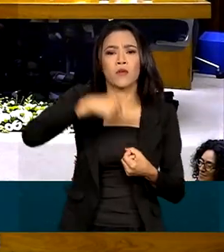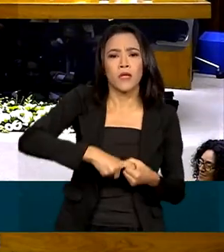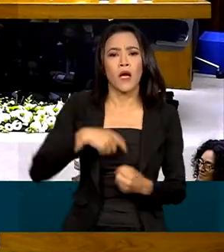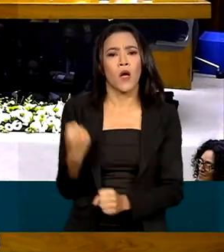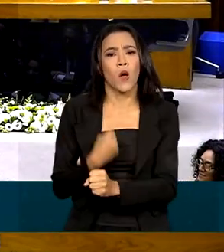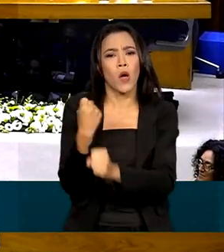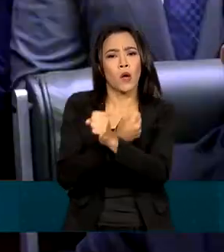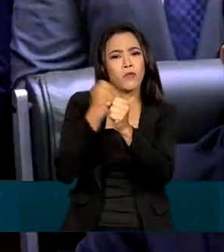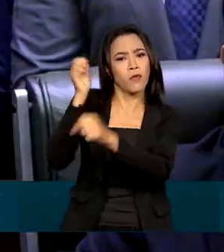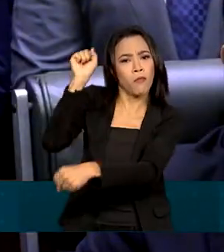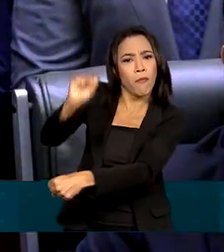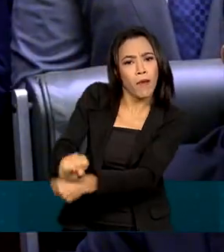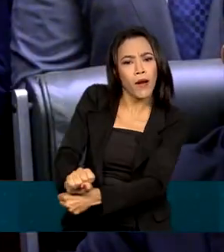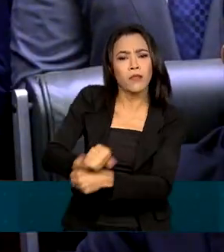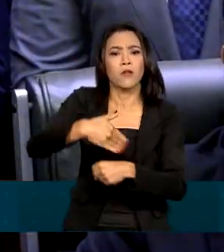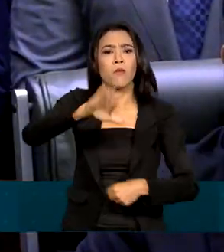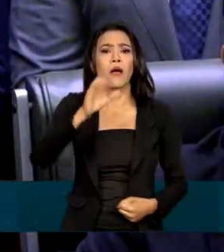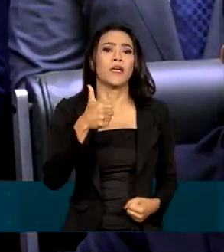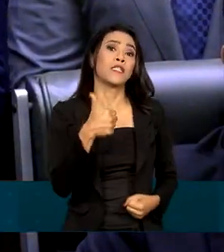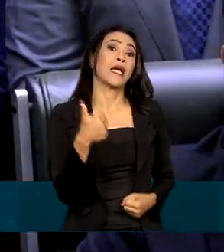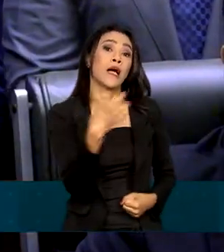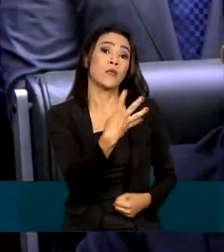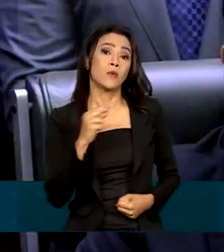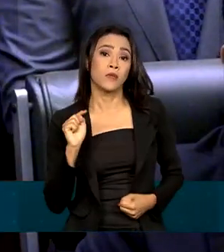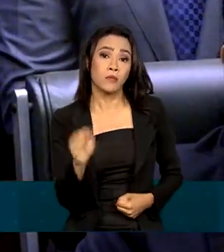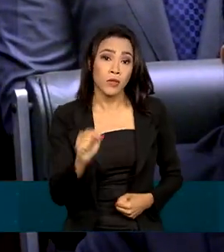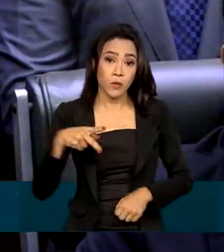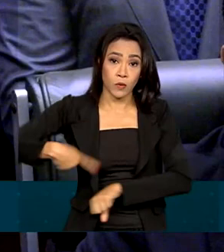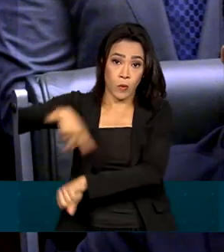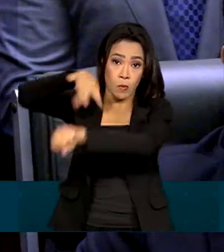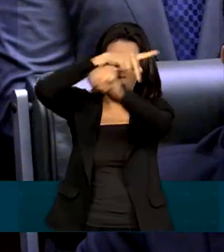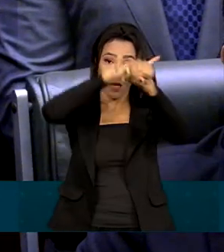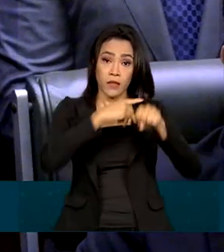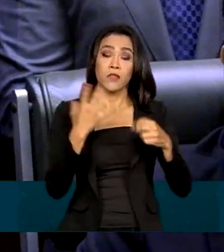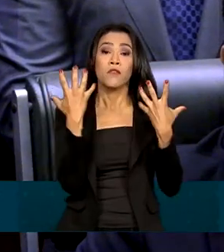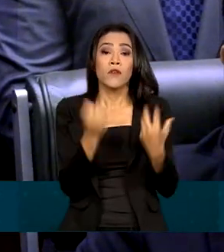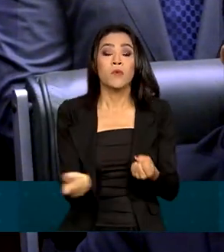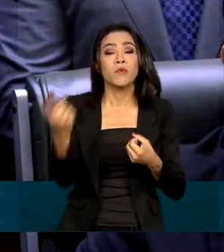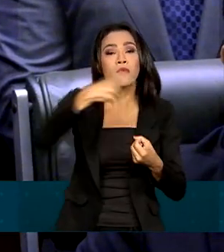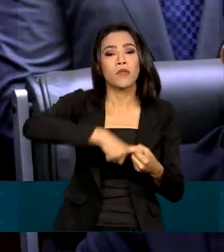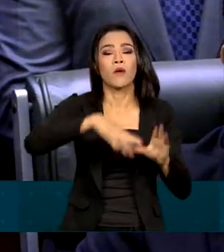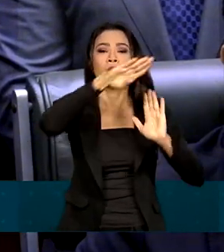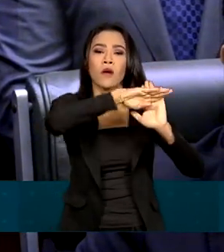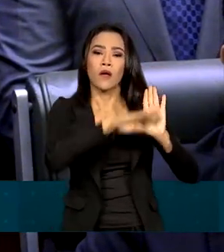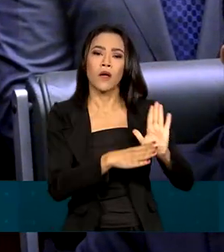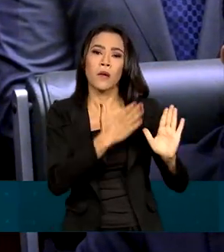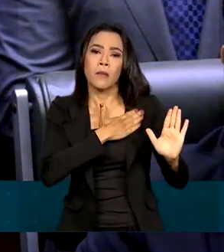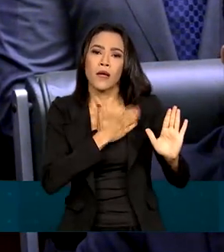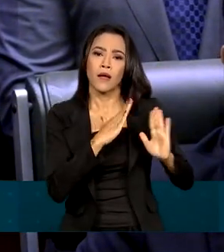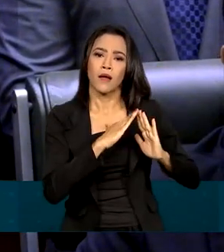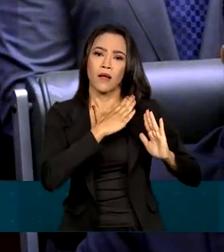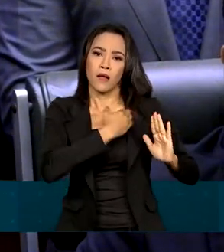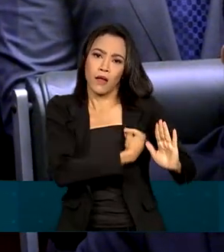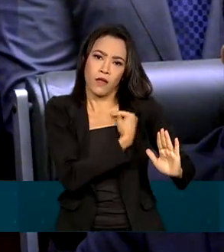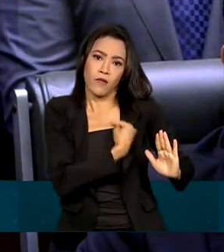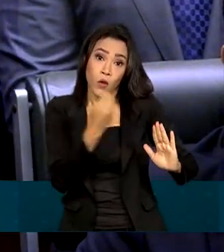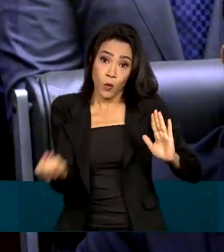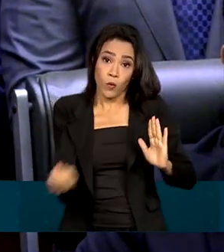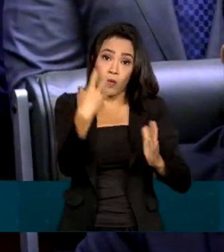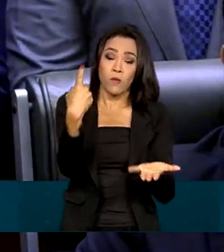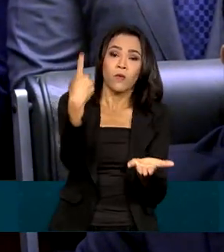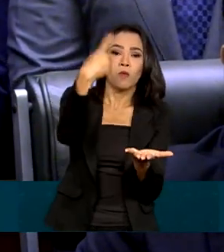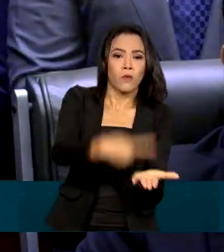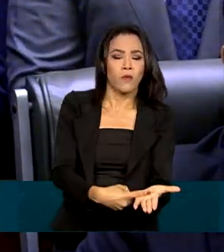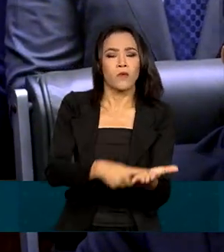paralisadas, que são mais de 14 mil no país. Vamos retomar o Minha Casa Minha Vida e estruturar um novo PAC